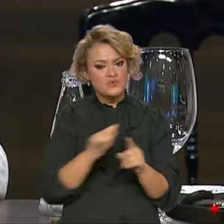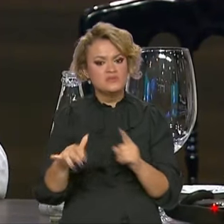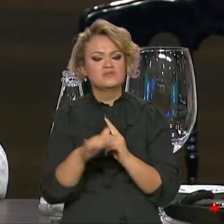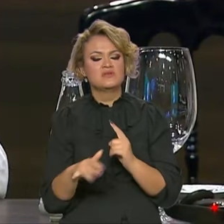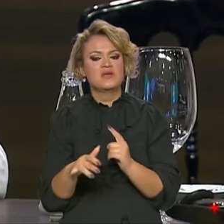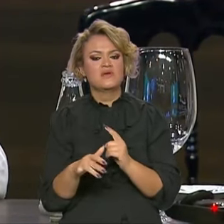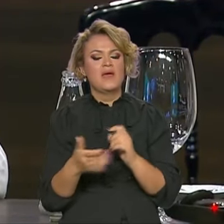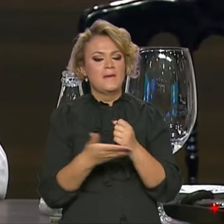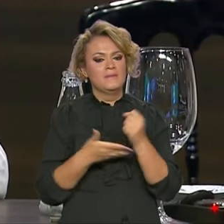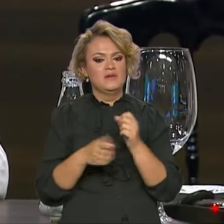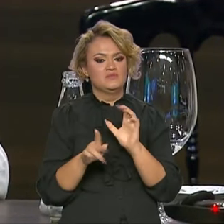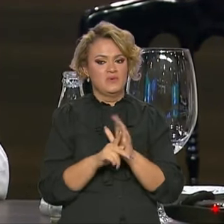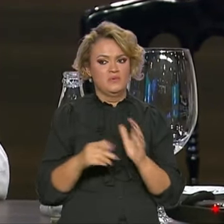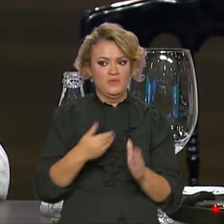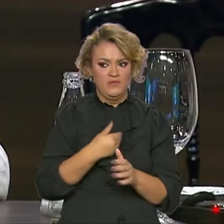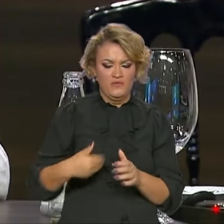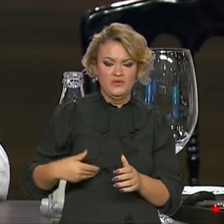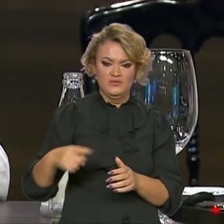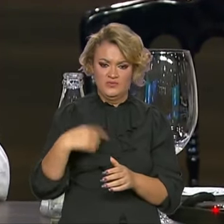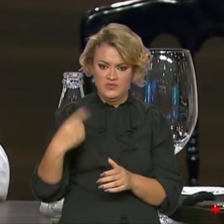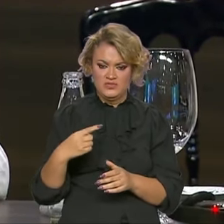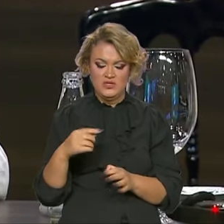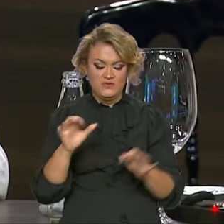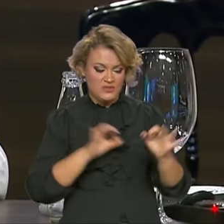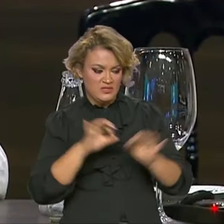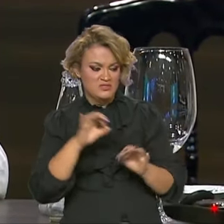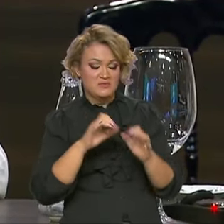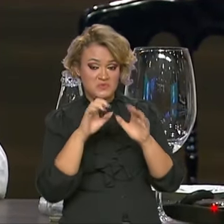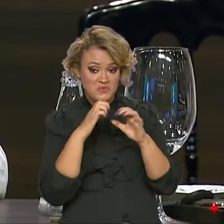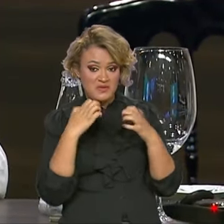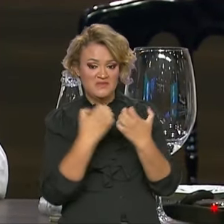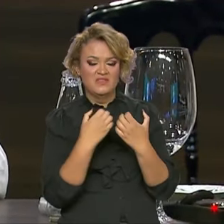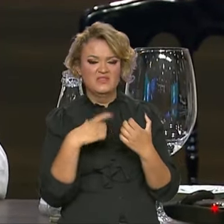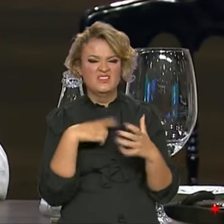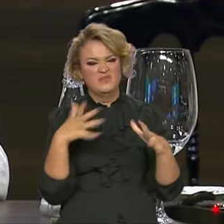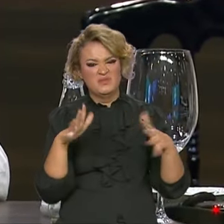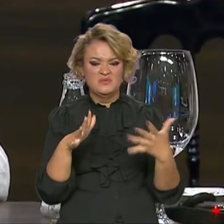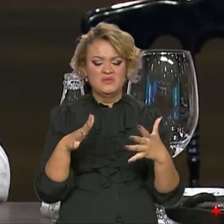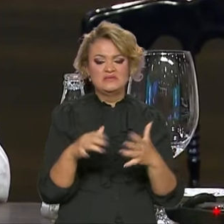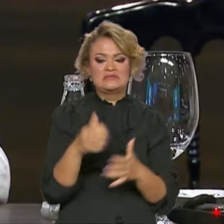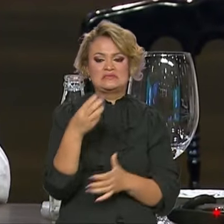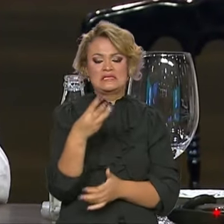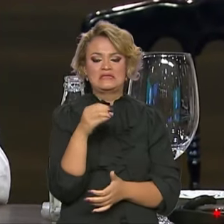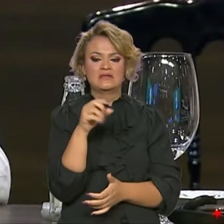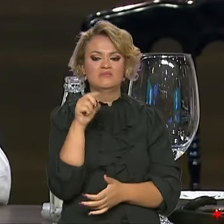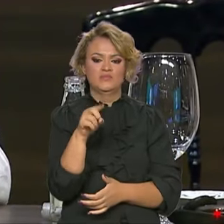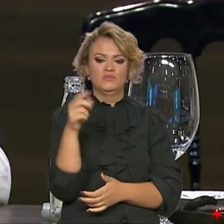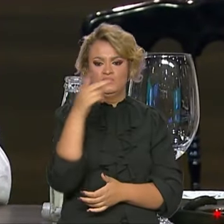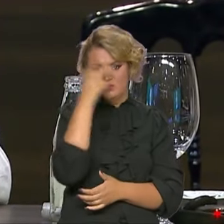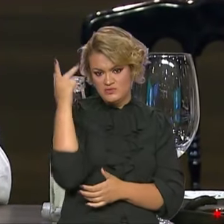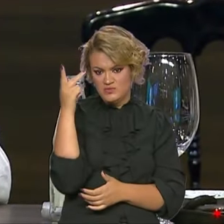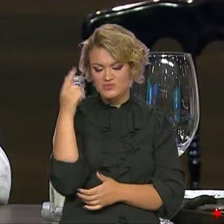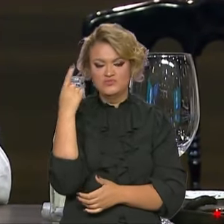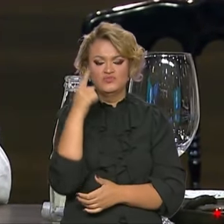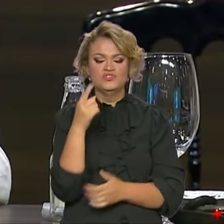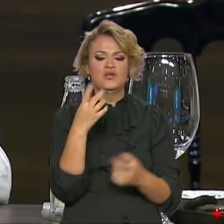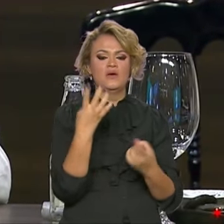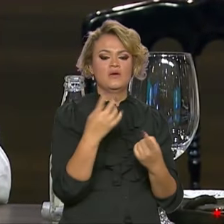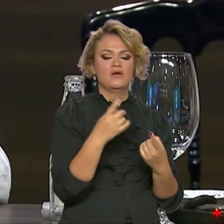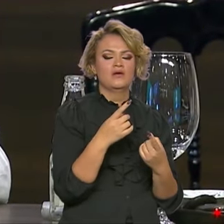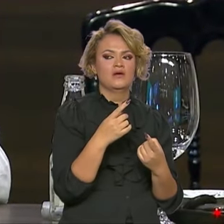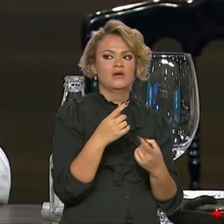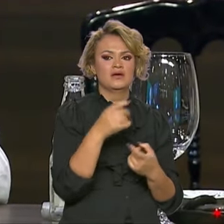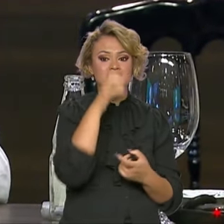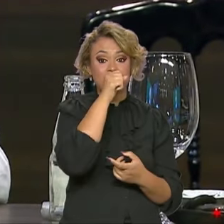de nosso governo. Coordenamos um evento que reuniu aproximadamente 30 mil pessoas nos dias 4